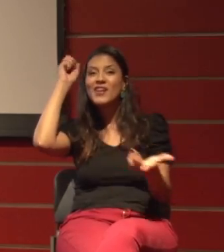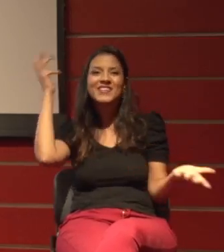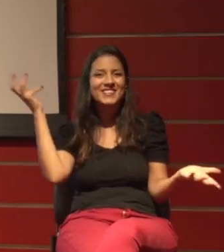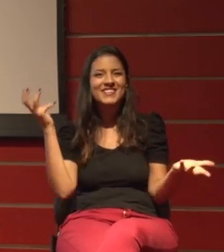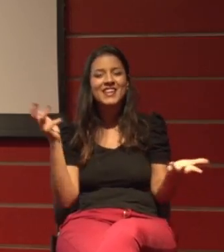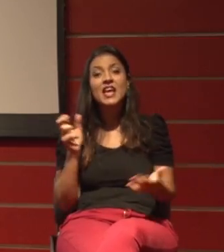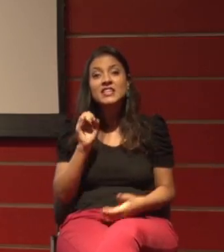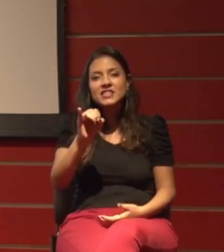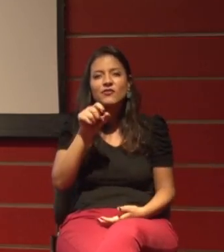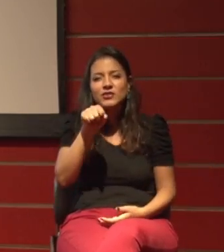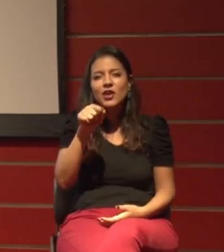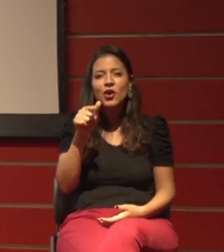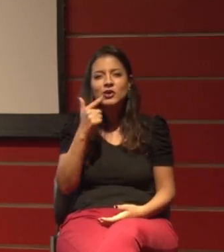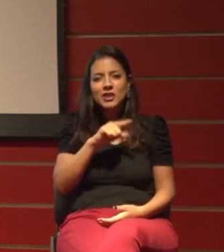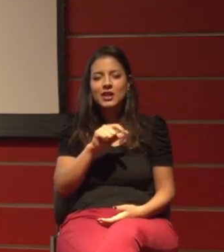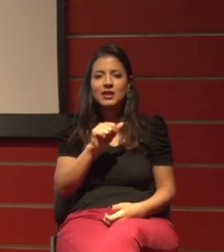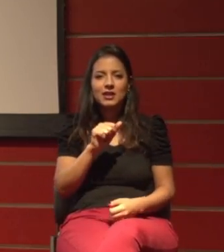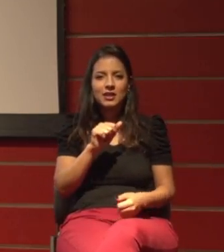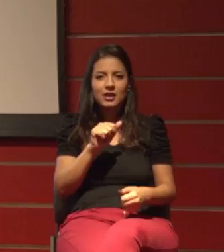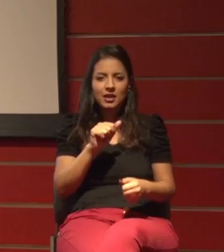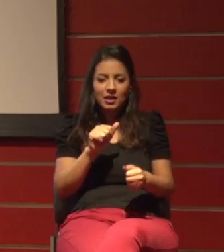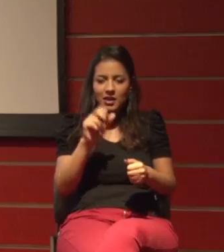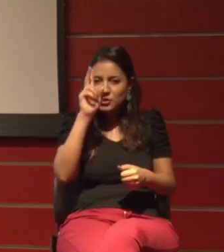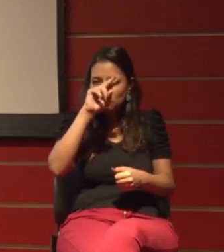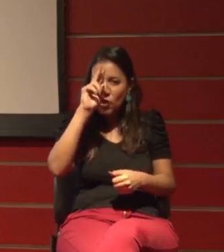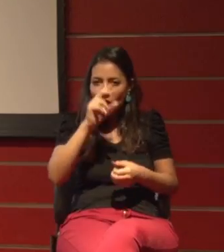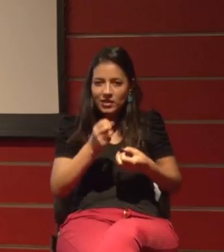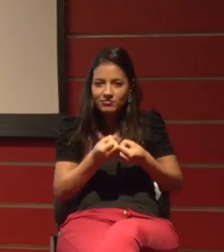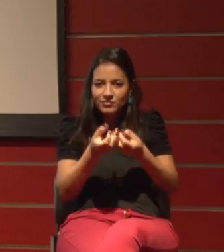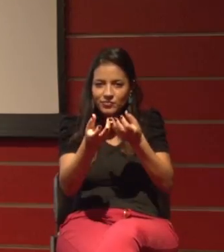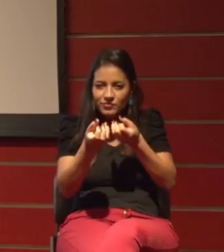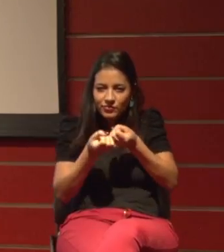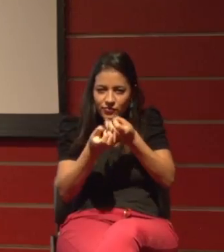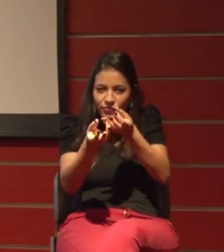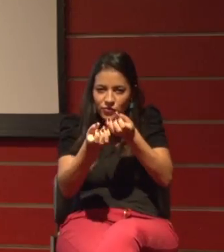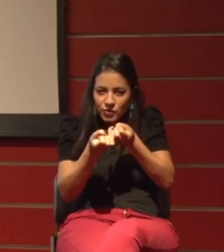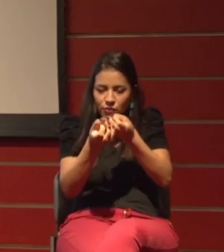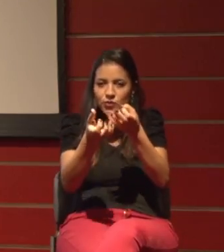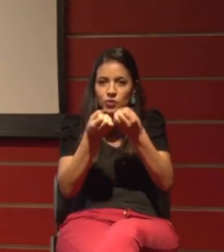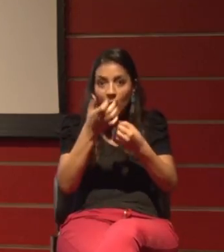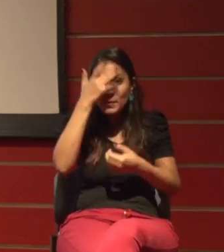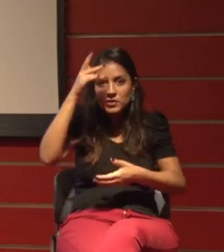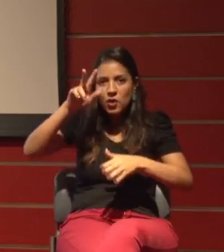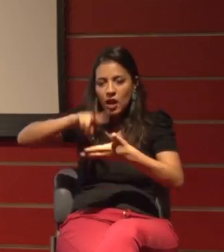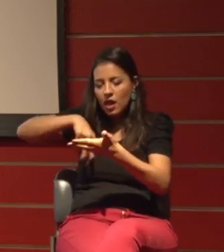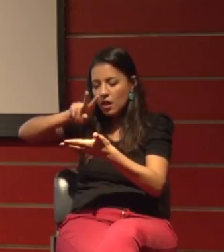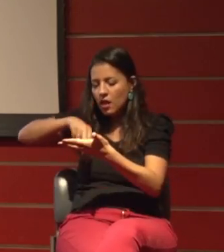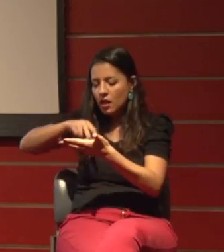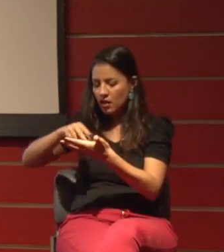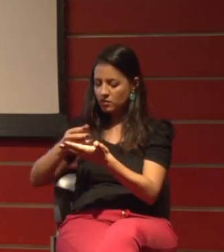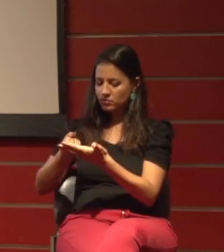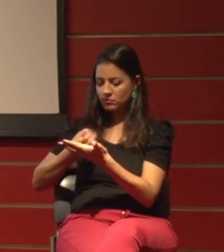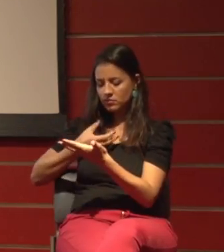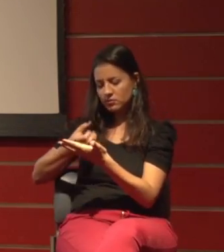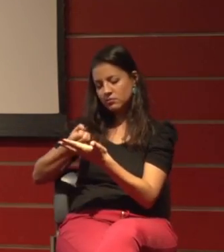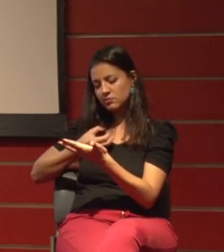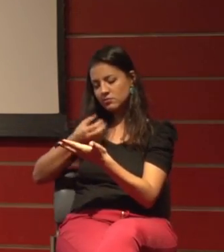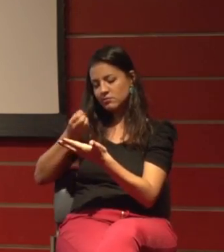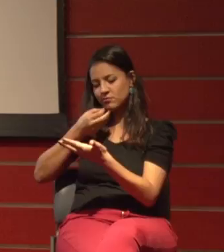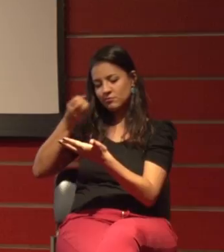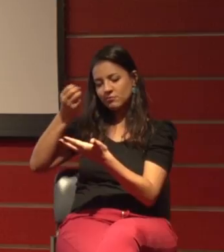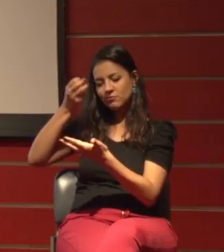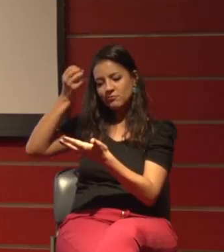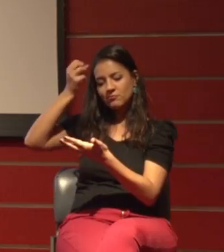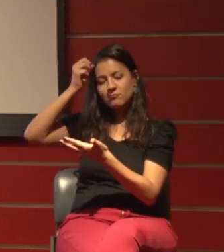você ganha o público né se você fica contando tudo explicando tudo entregando tudo adinho Aquilo